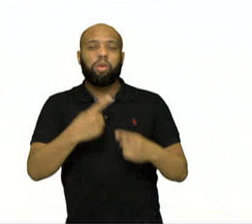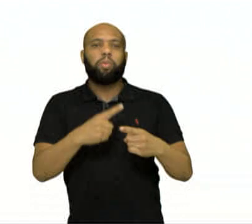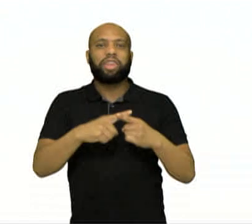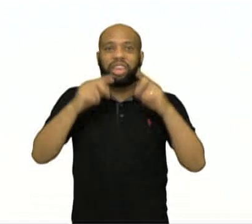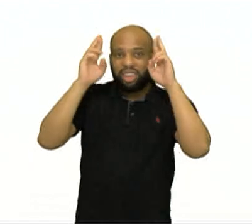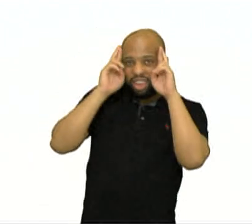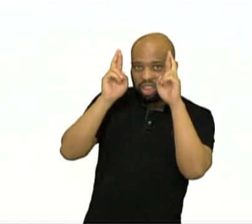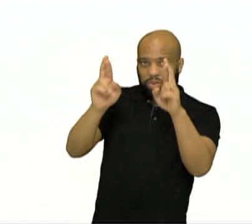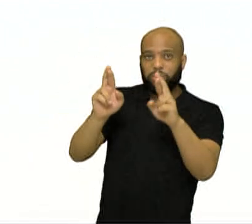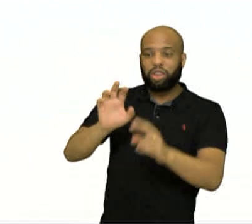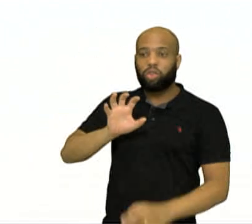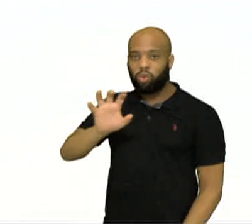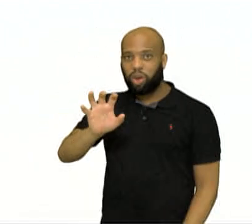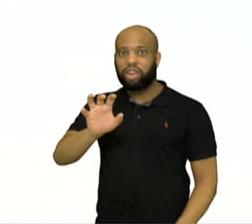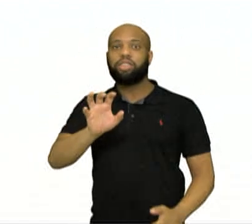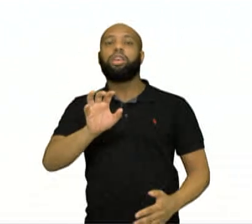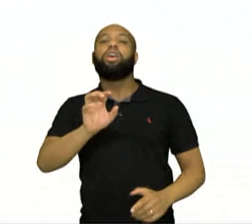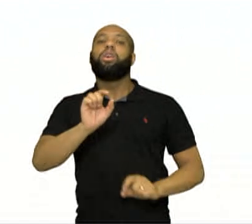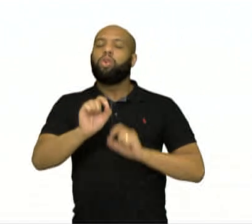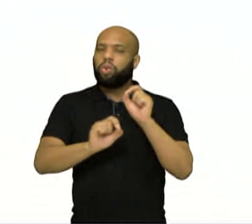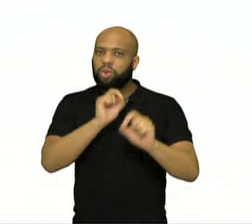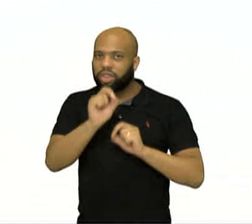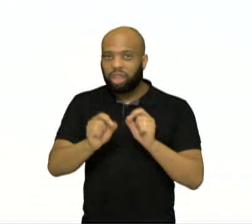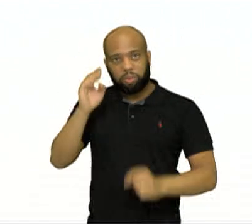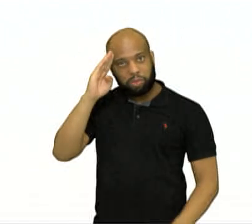este nobre princípio: ouvir